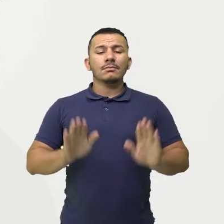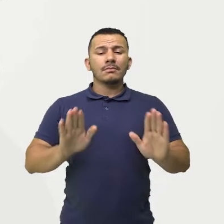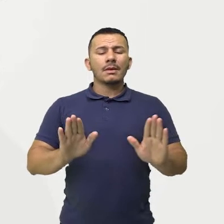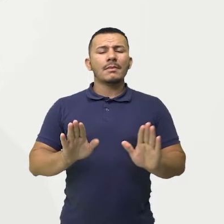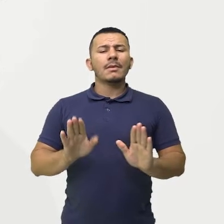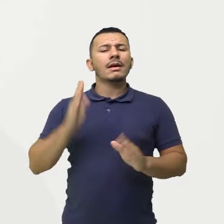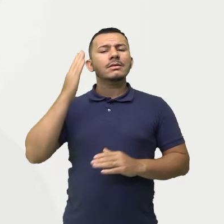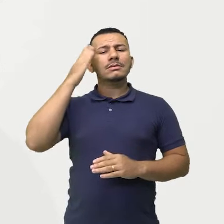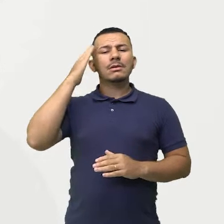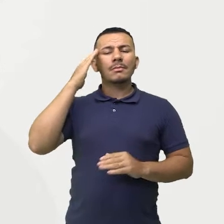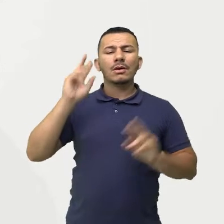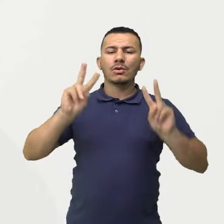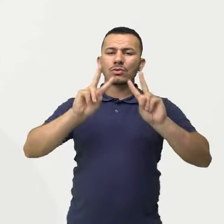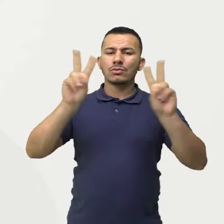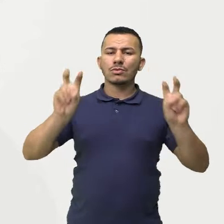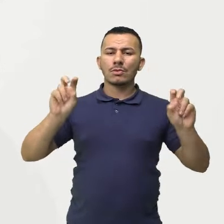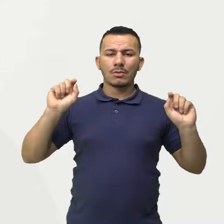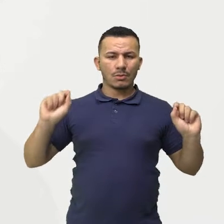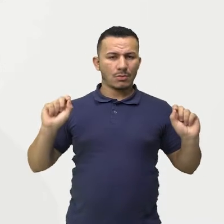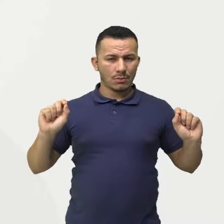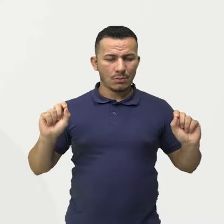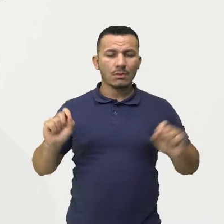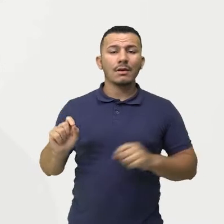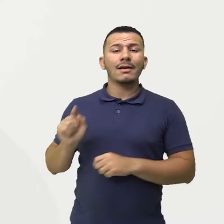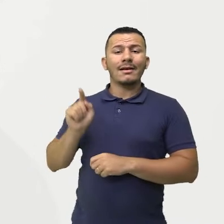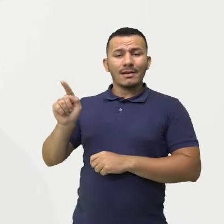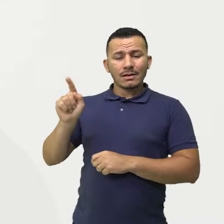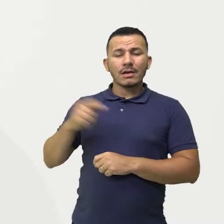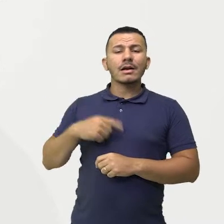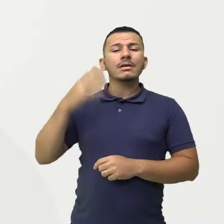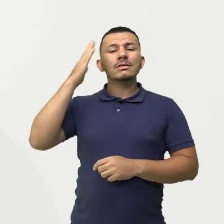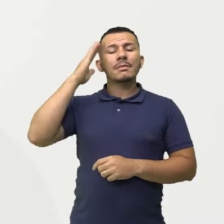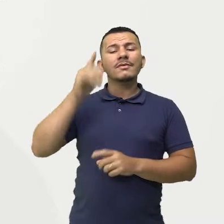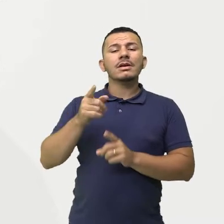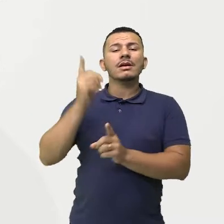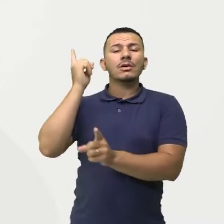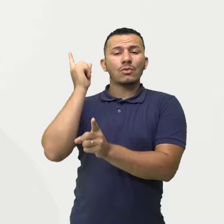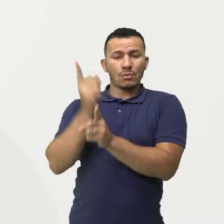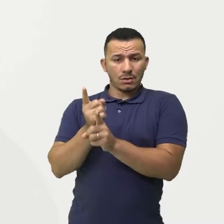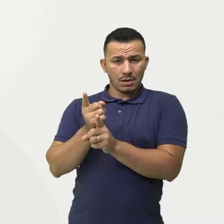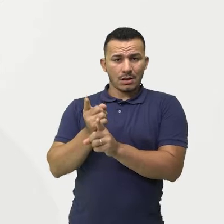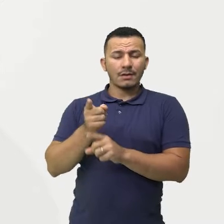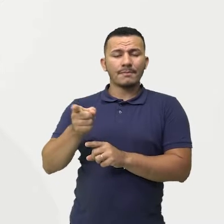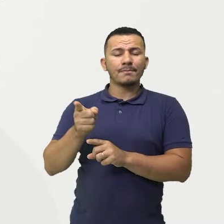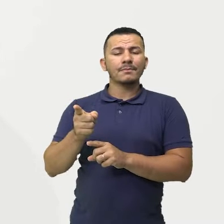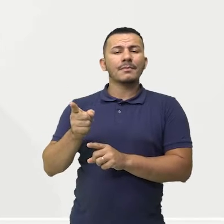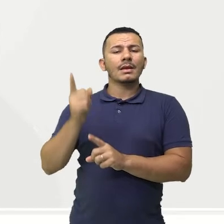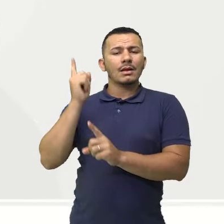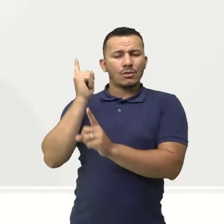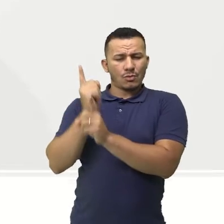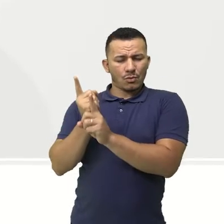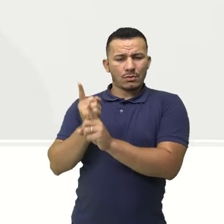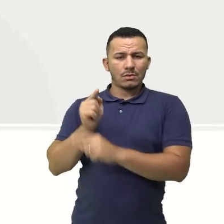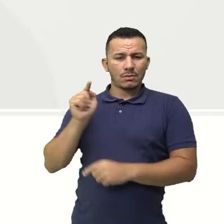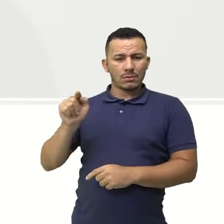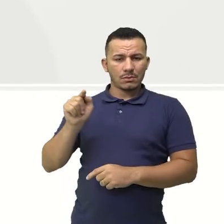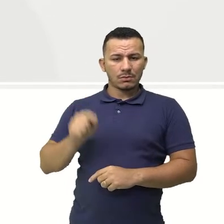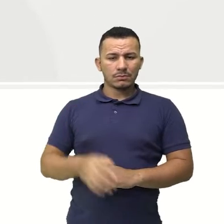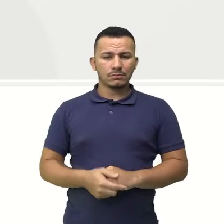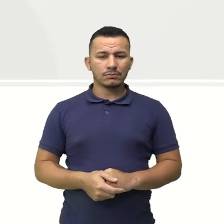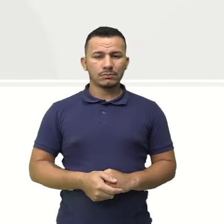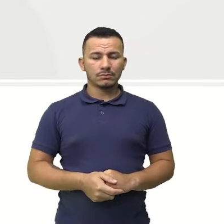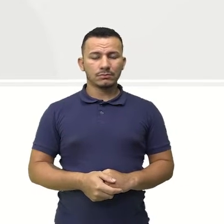está se perguntando? Está perguntando para você localizar, né? Você vai localizar